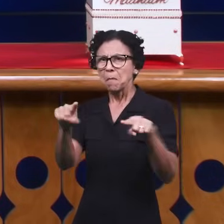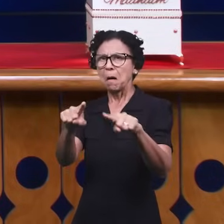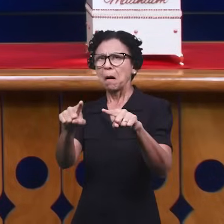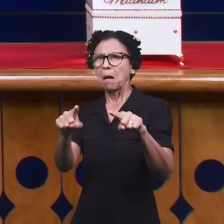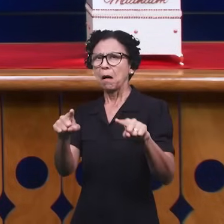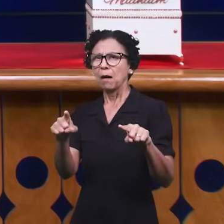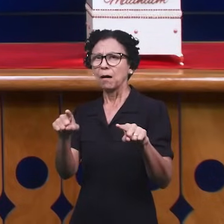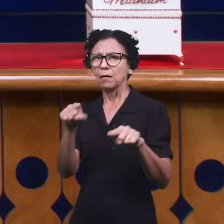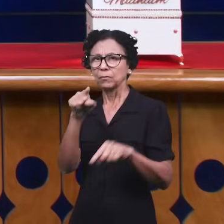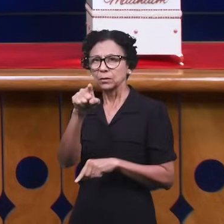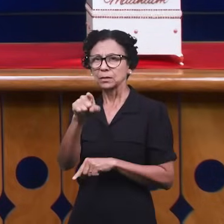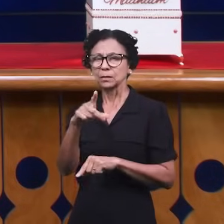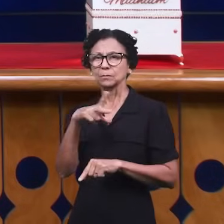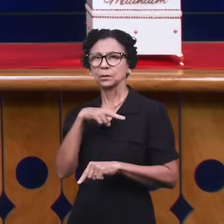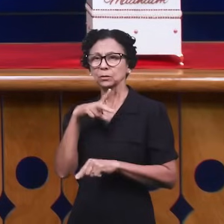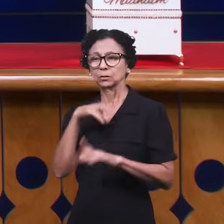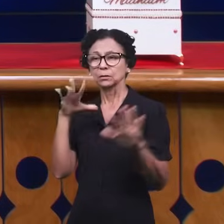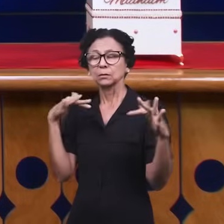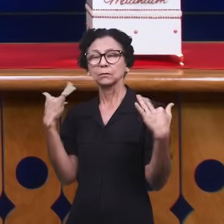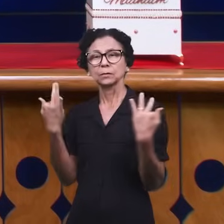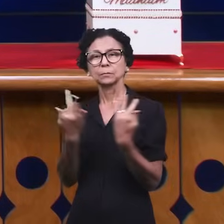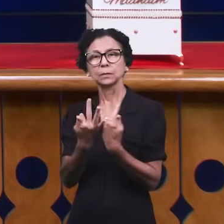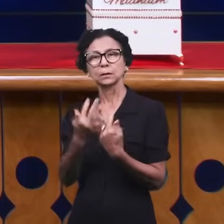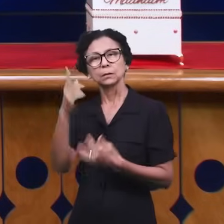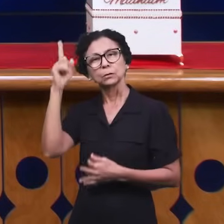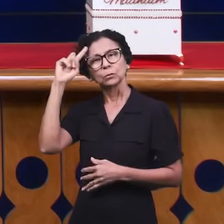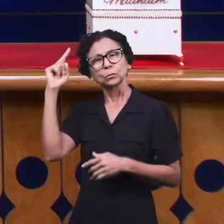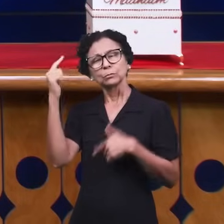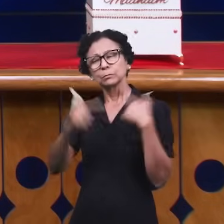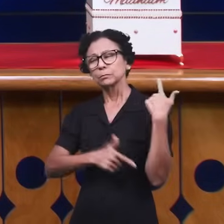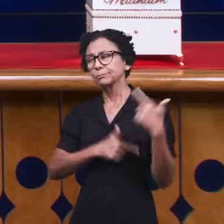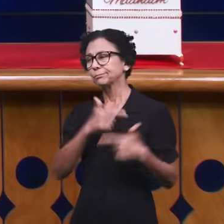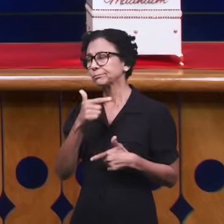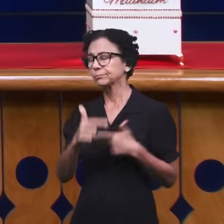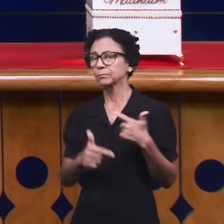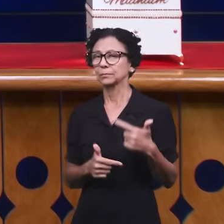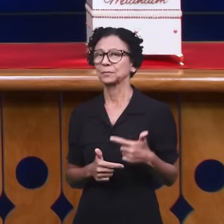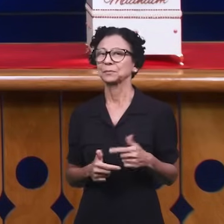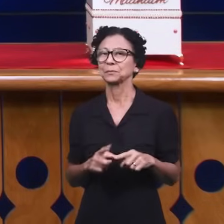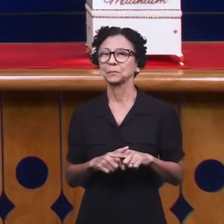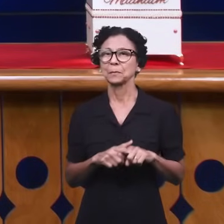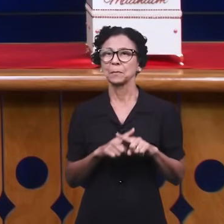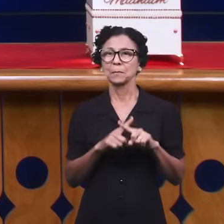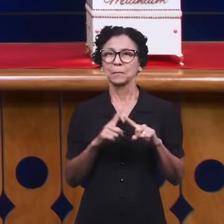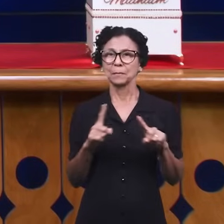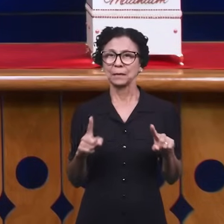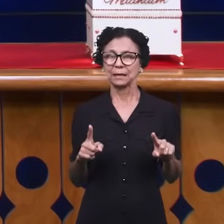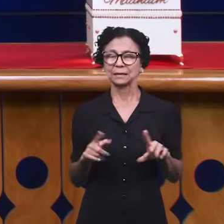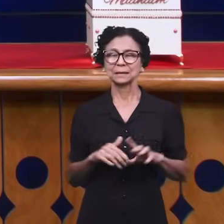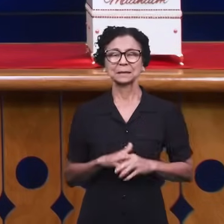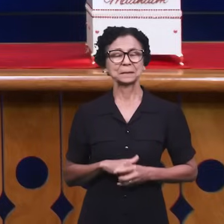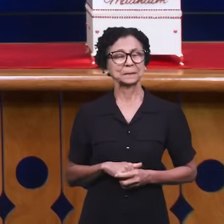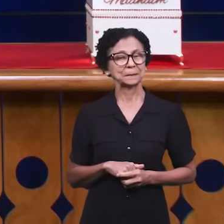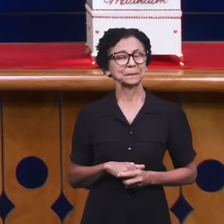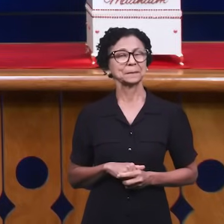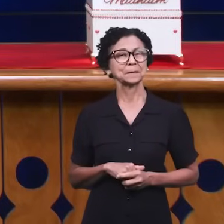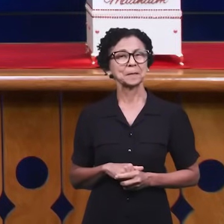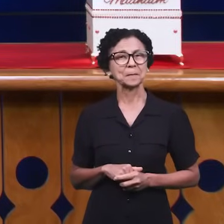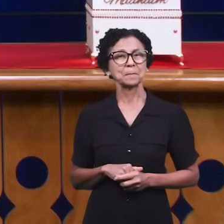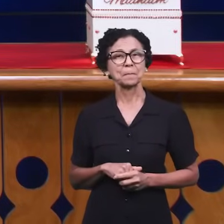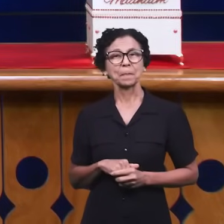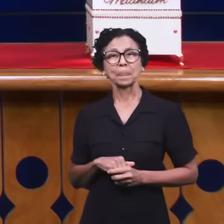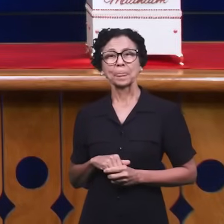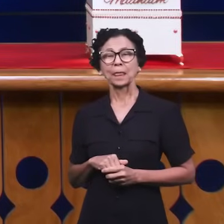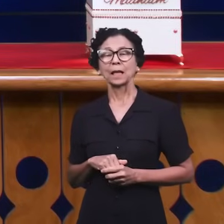família, todos os dias. Mas nós temos uma palavra. Nós temos uma